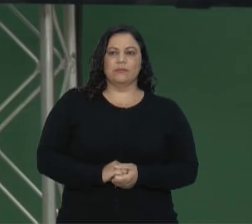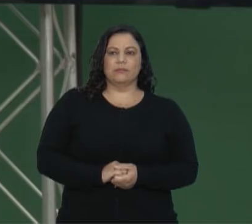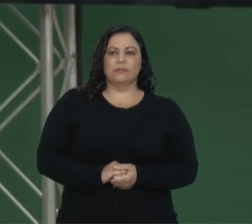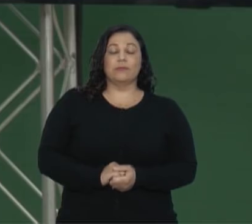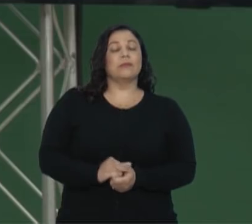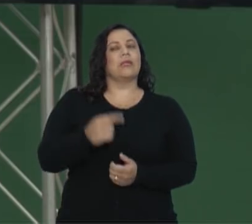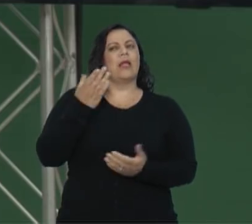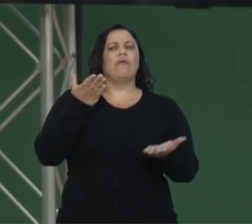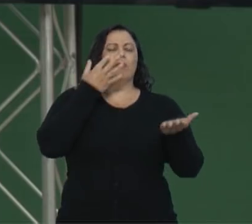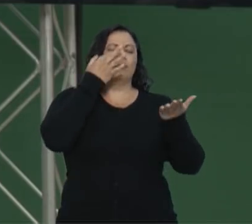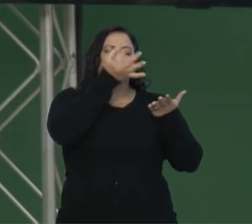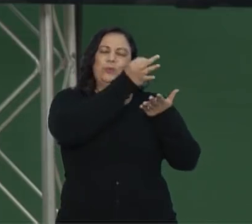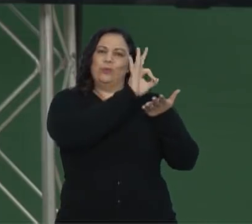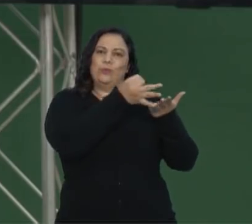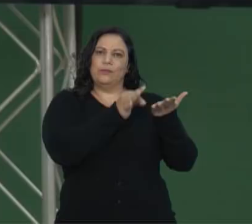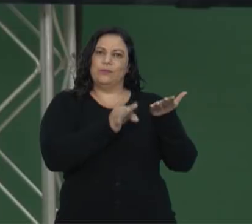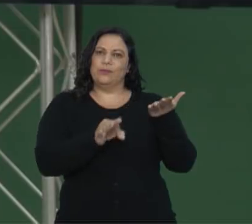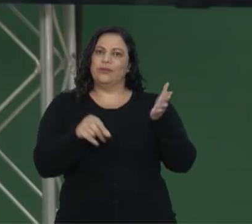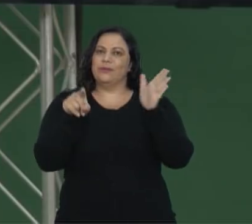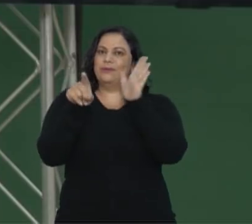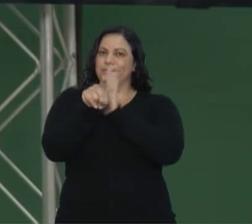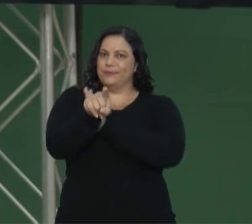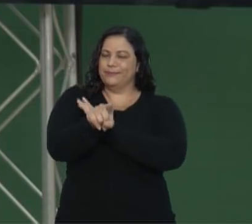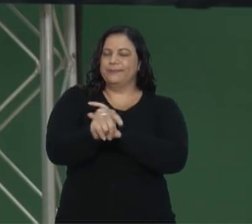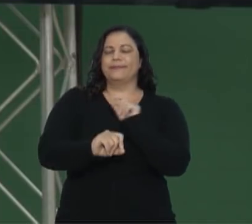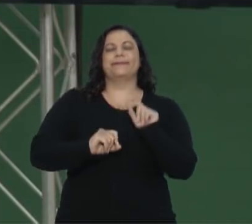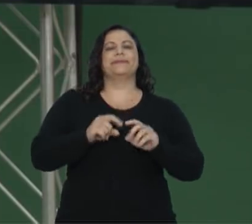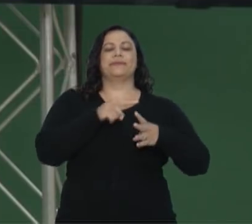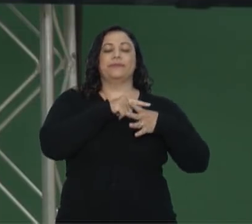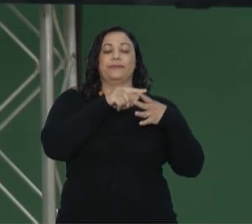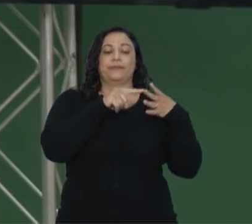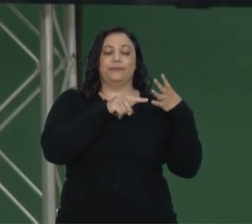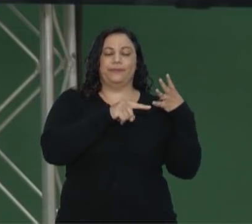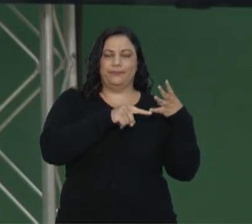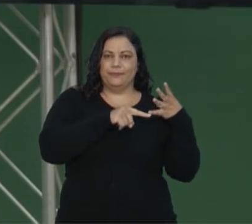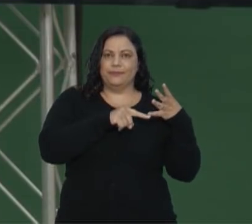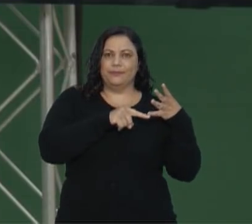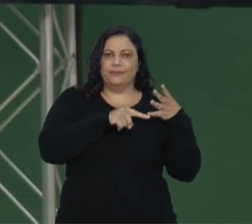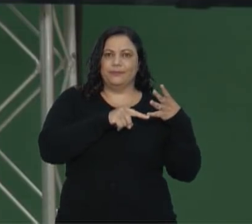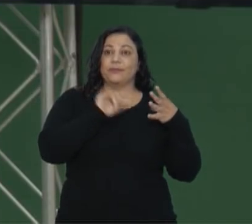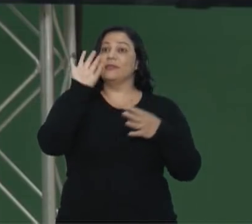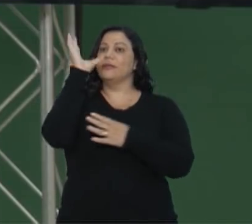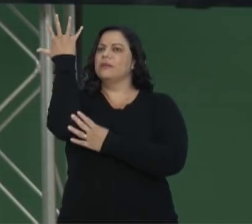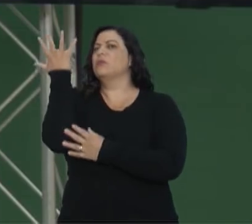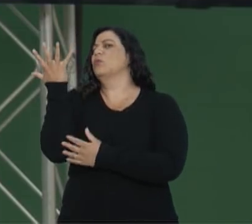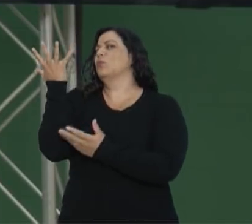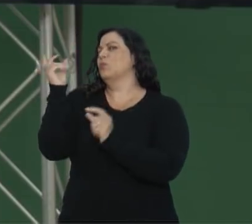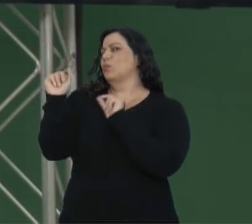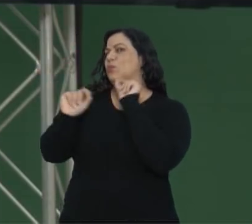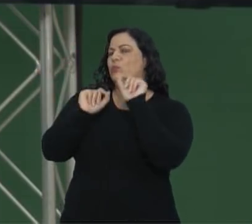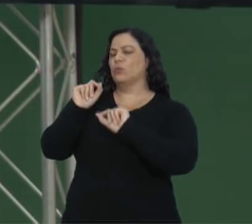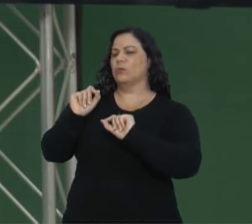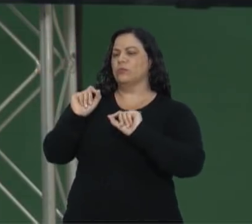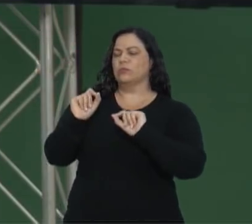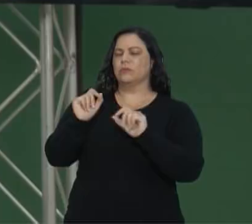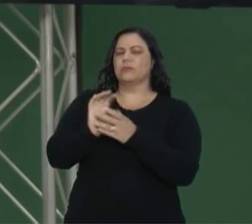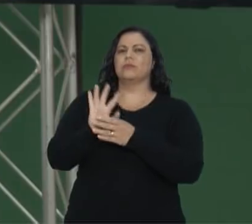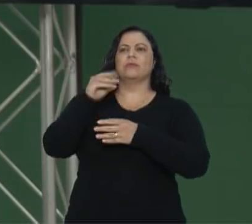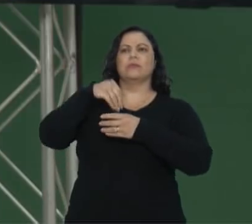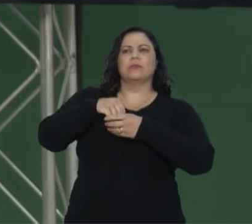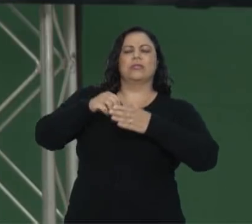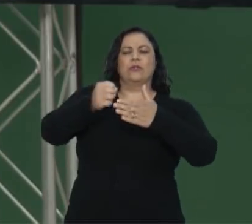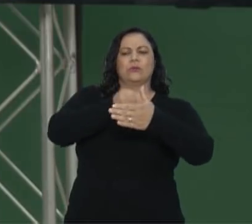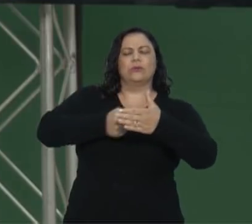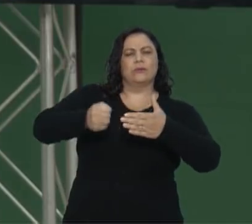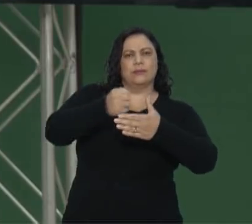Vamos corrigir esse quiz? Bom, são 4 situações que acontecem numa cozinha. Dessas 4 situações, 2